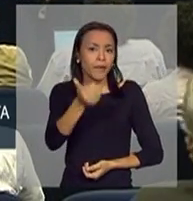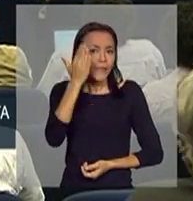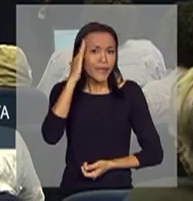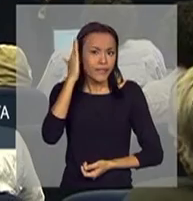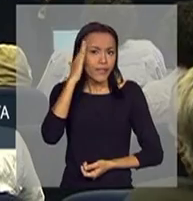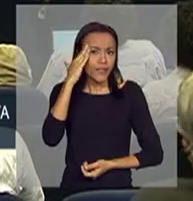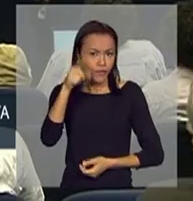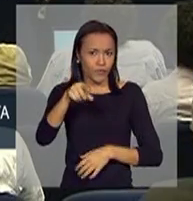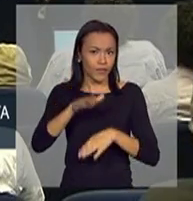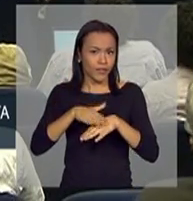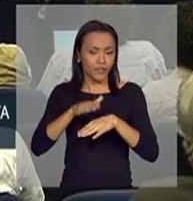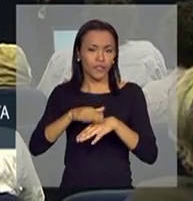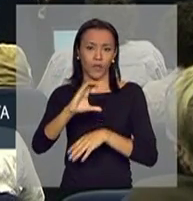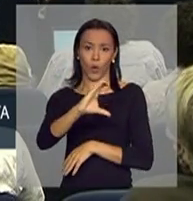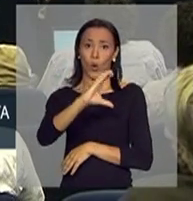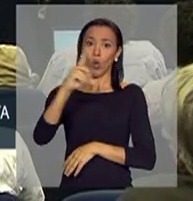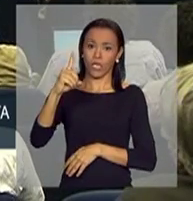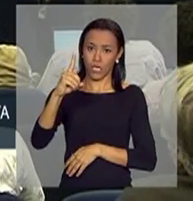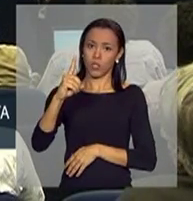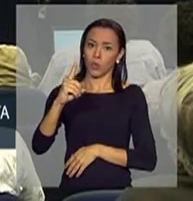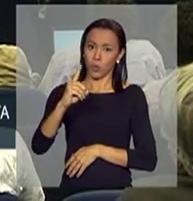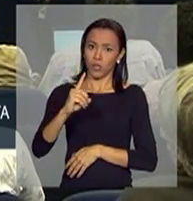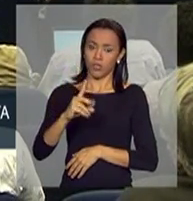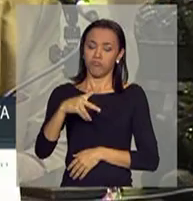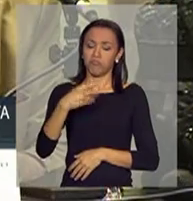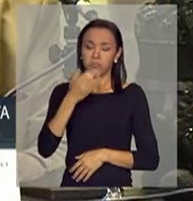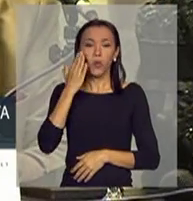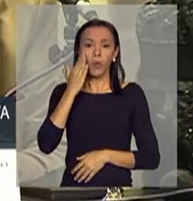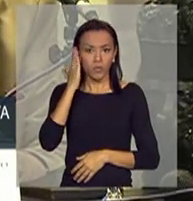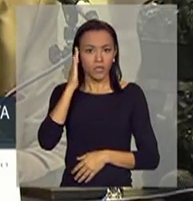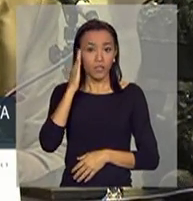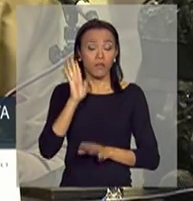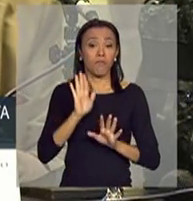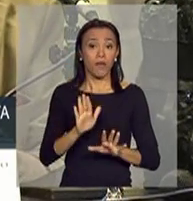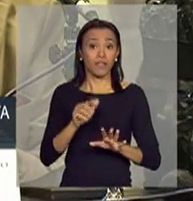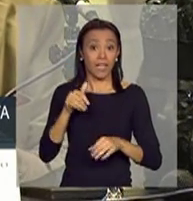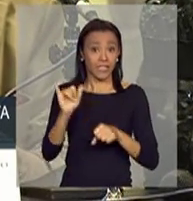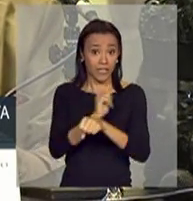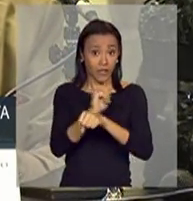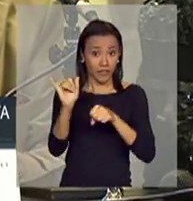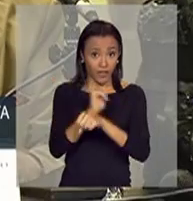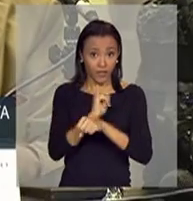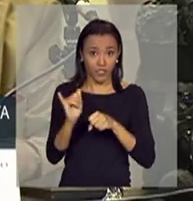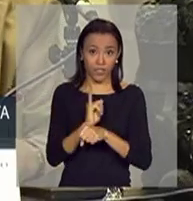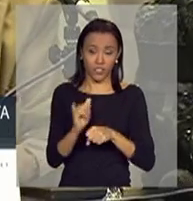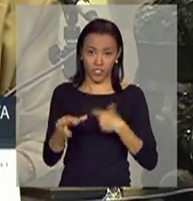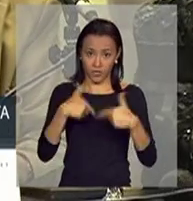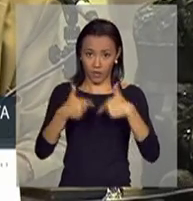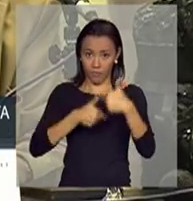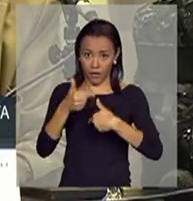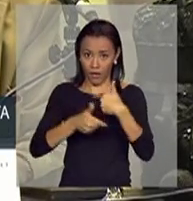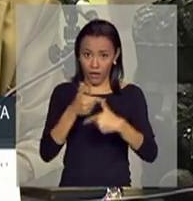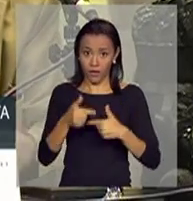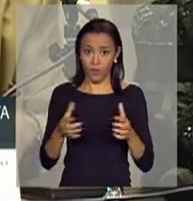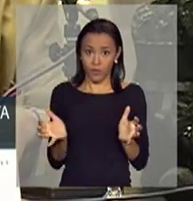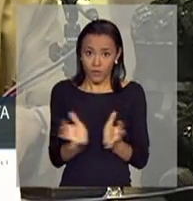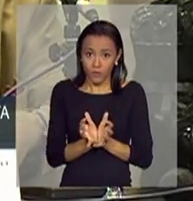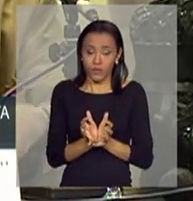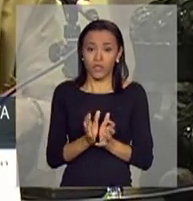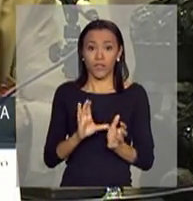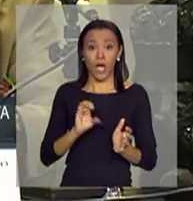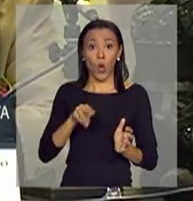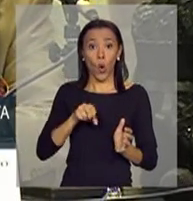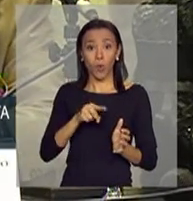coordenadora. É evidente que a estratégia da Comissão da Verdade é definida pela Comissão da